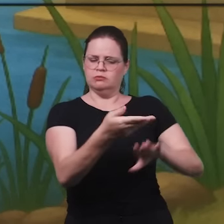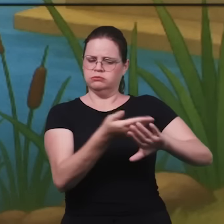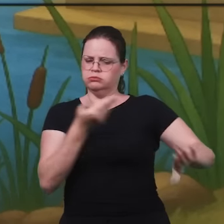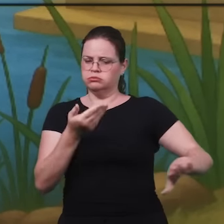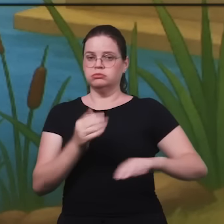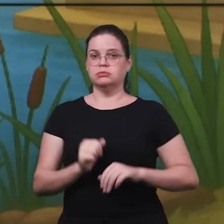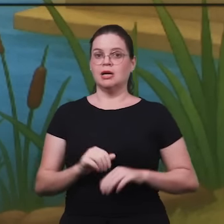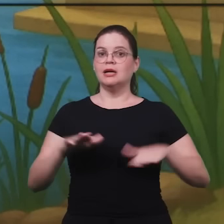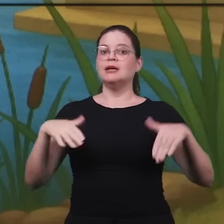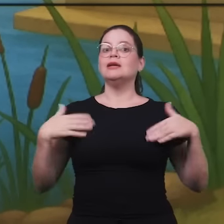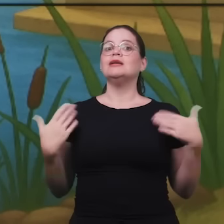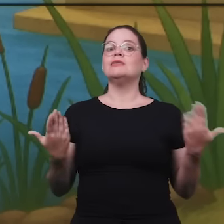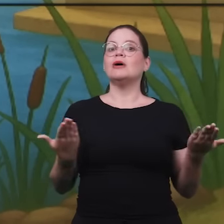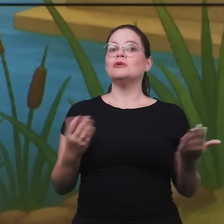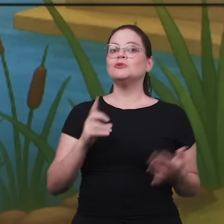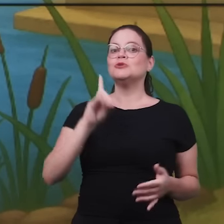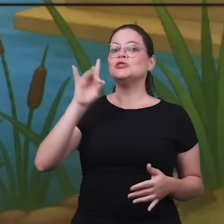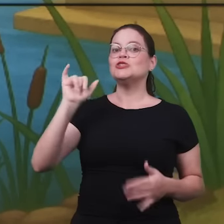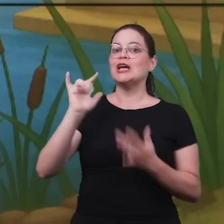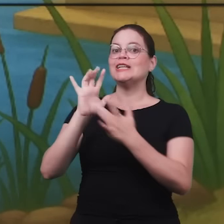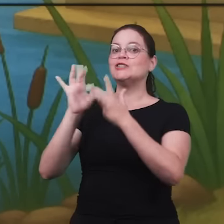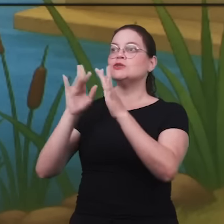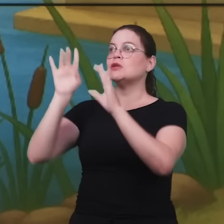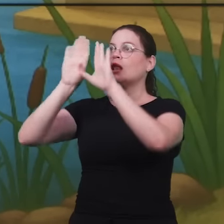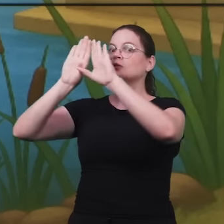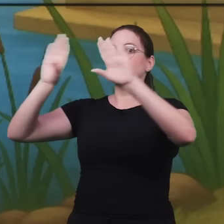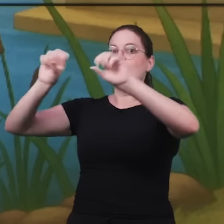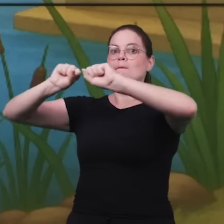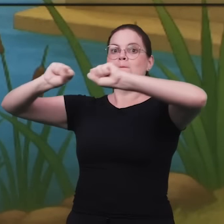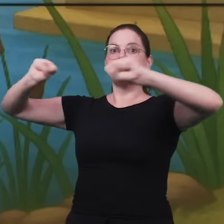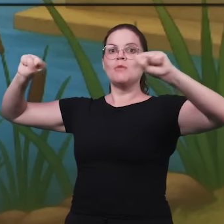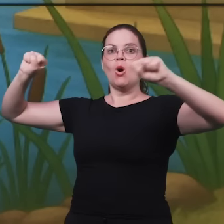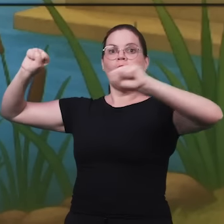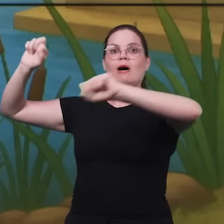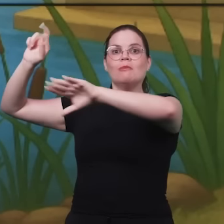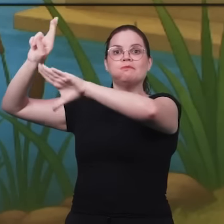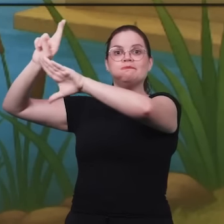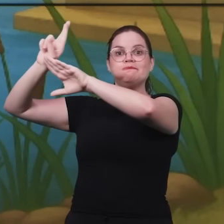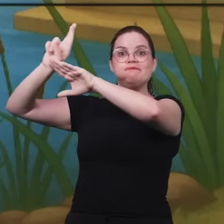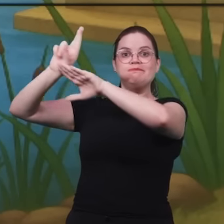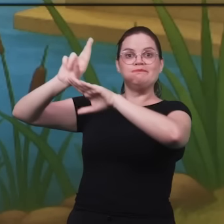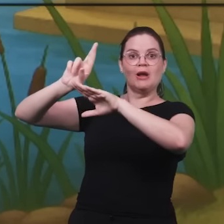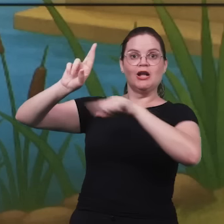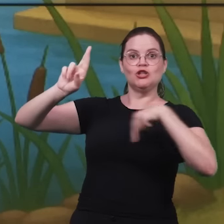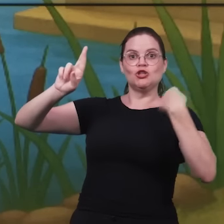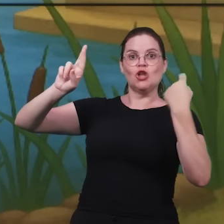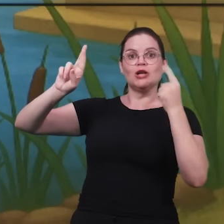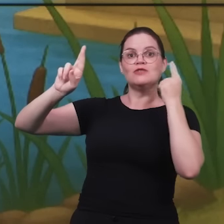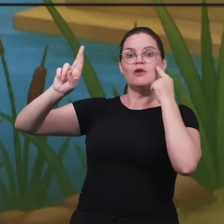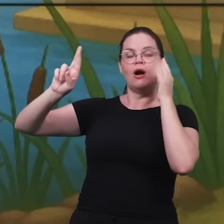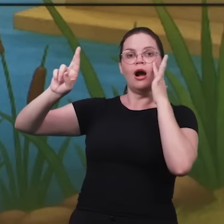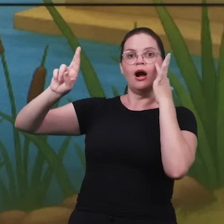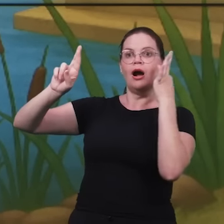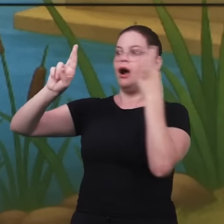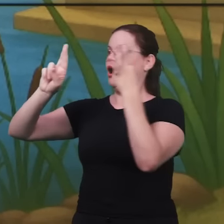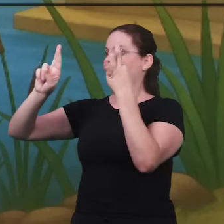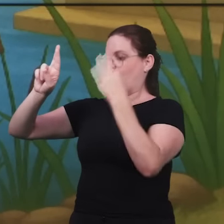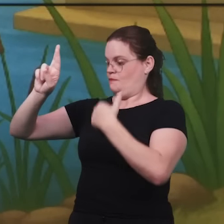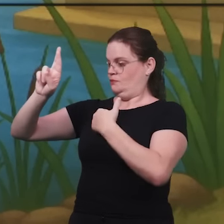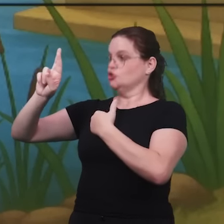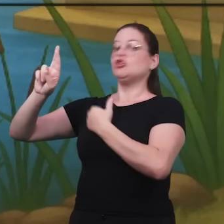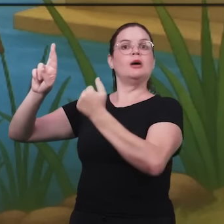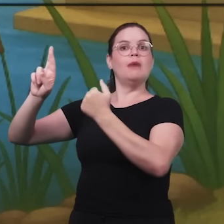assim, quando Jesus voltar para buscar a sua igreja fiel, nós vamos ouvir Ele chamar o